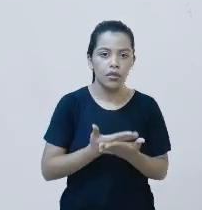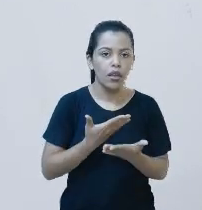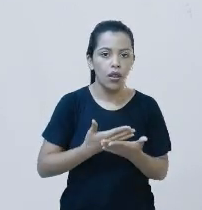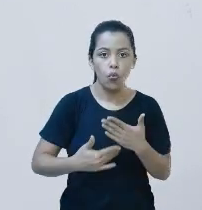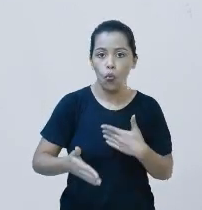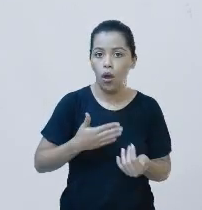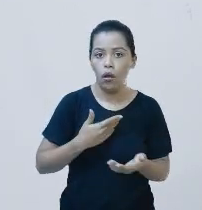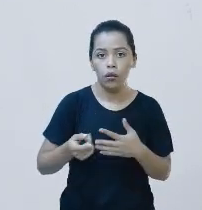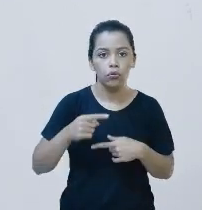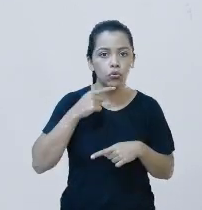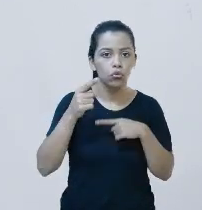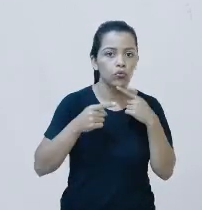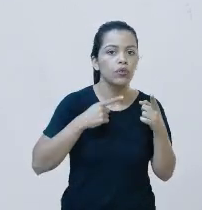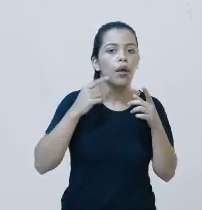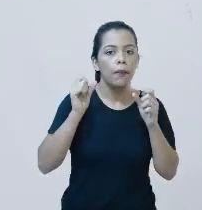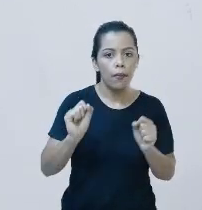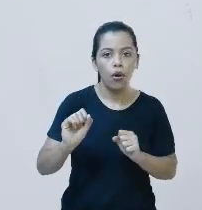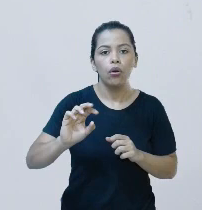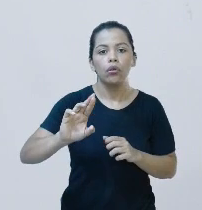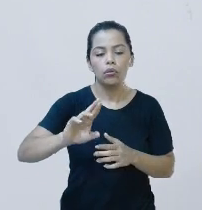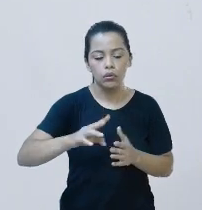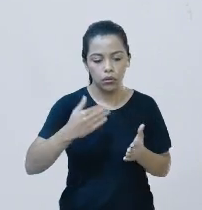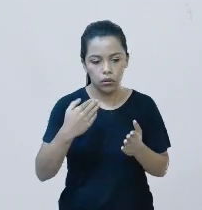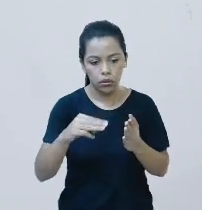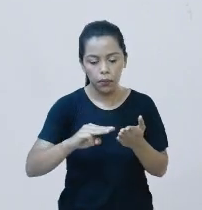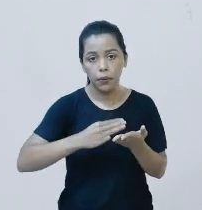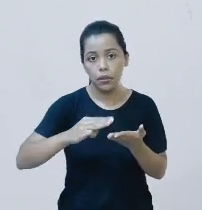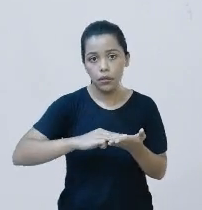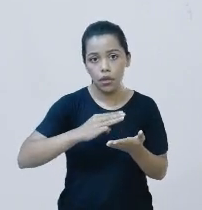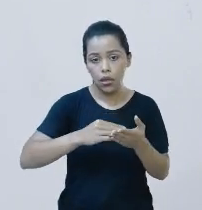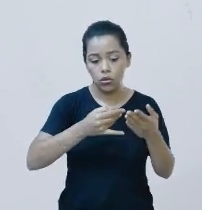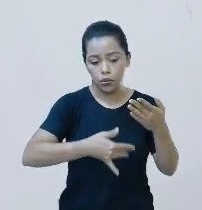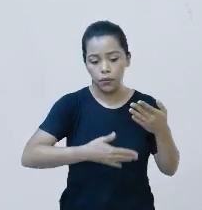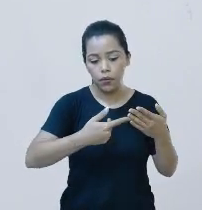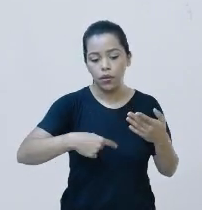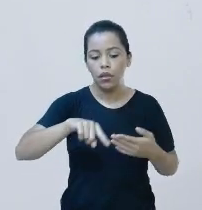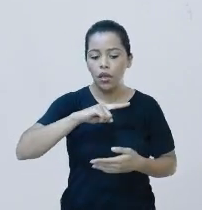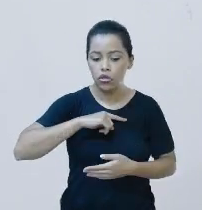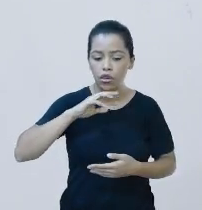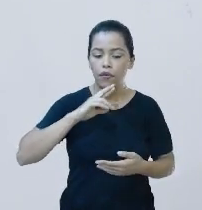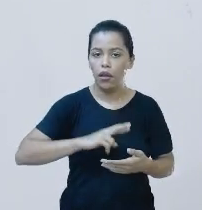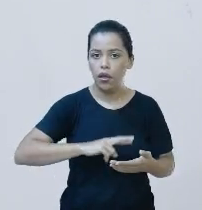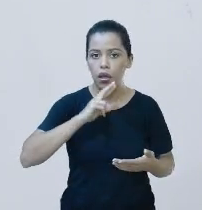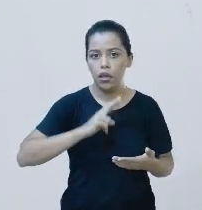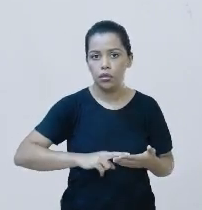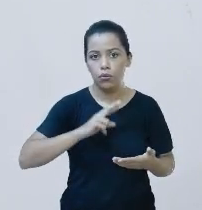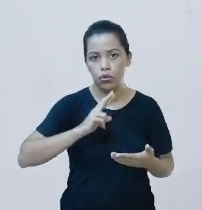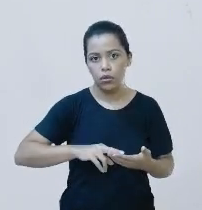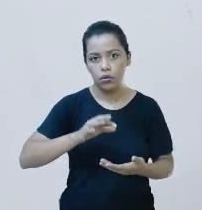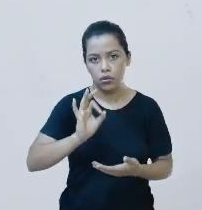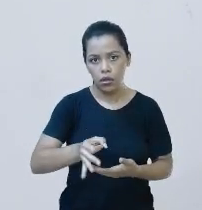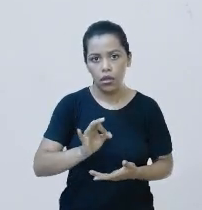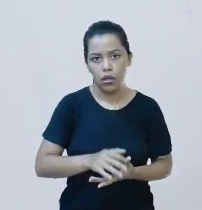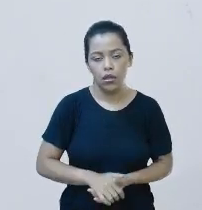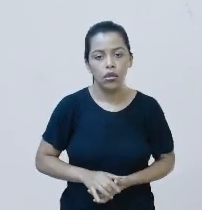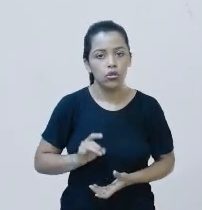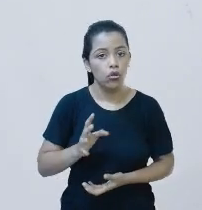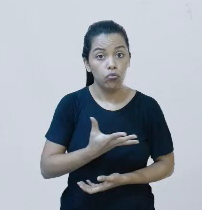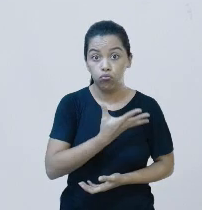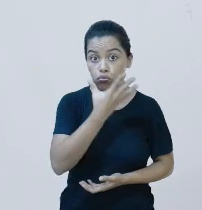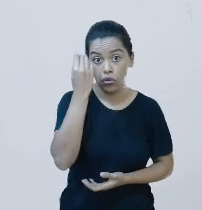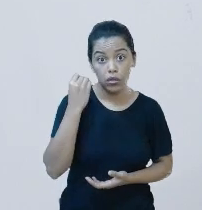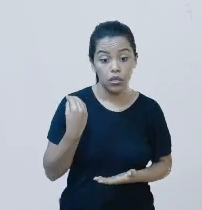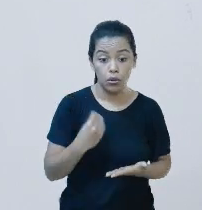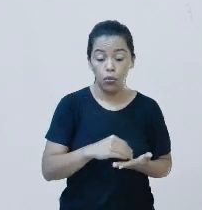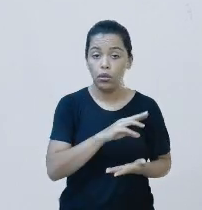Qualquer dúvida, você pode mandar para a gente, que vamos, na medida do possível, estar aqui te respondendo. Só não esquece